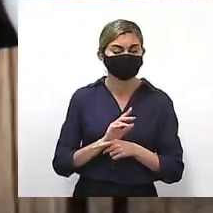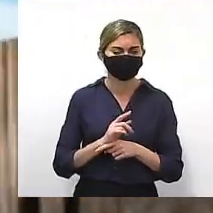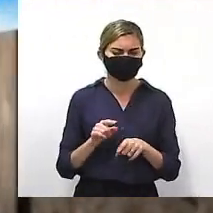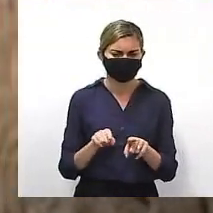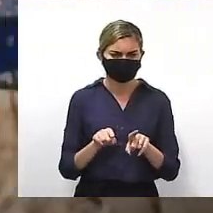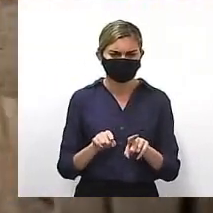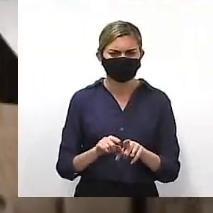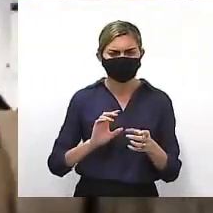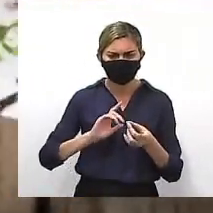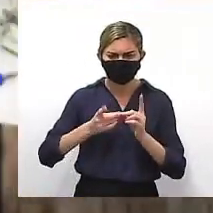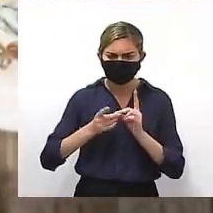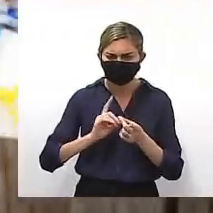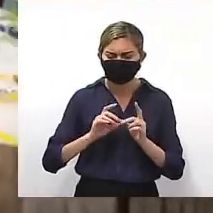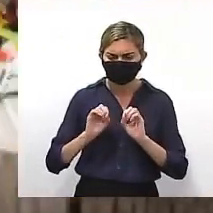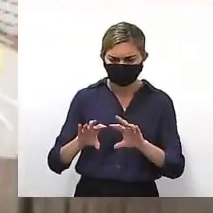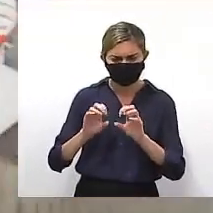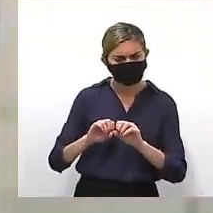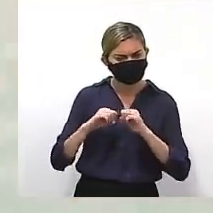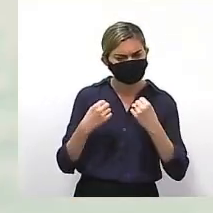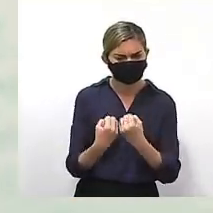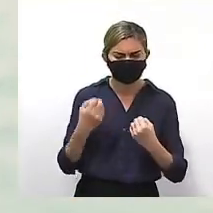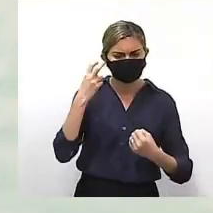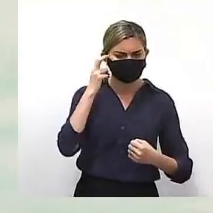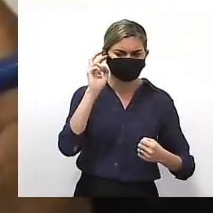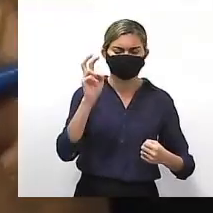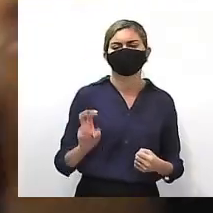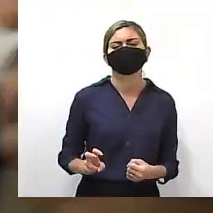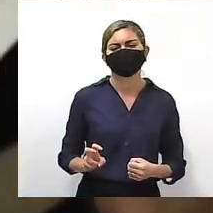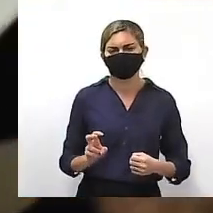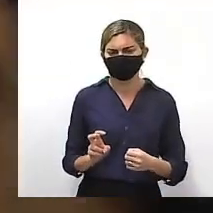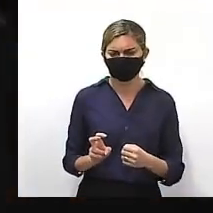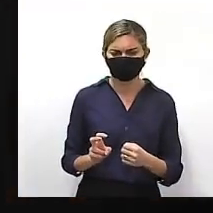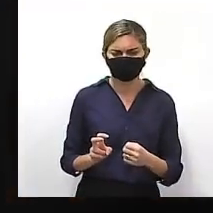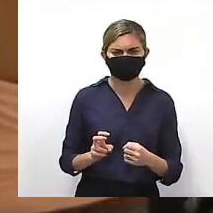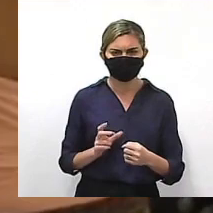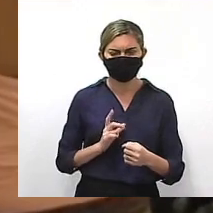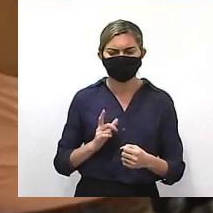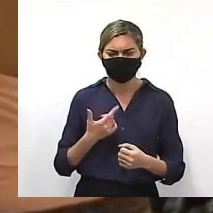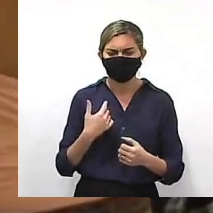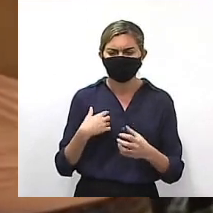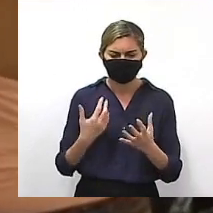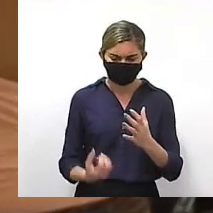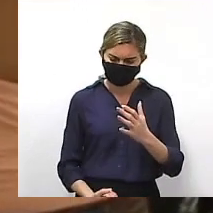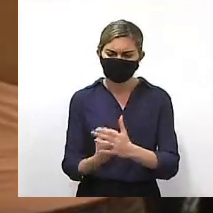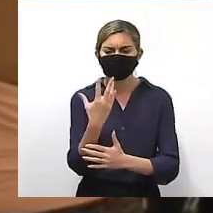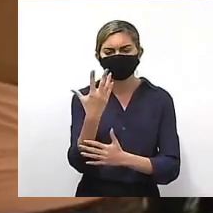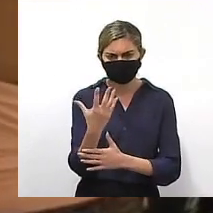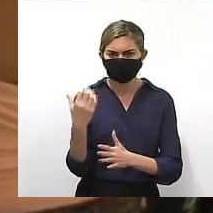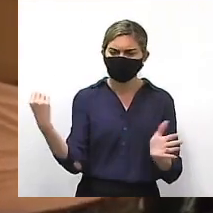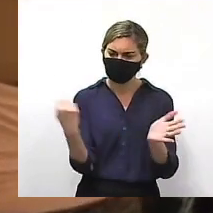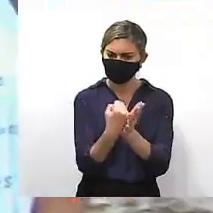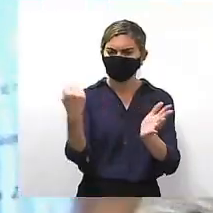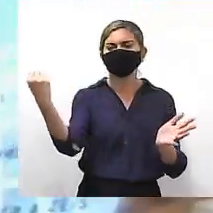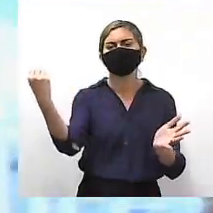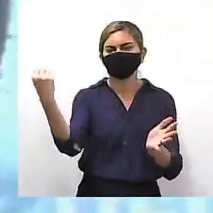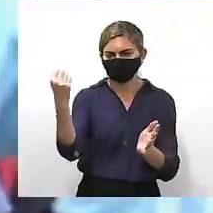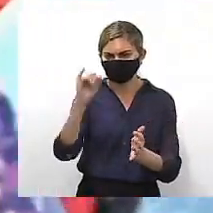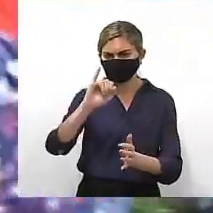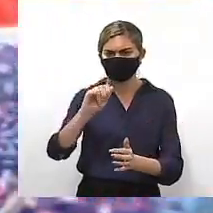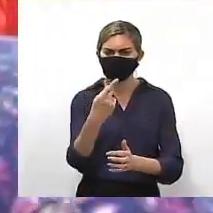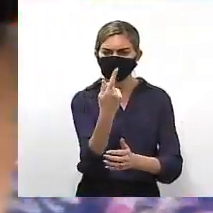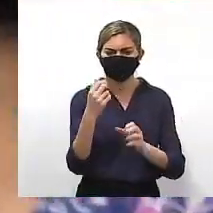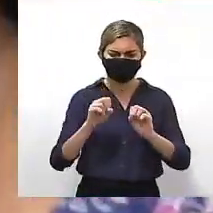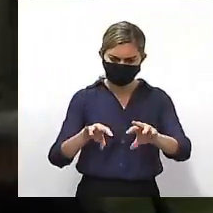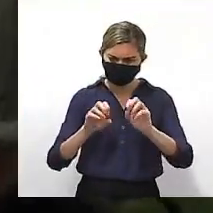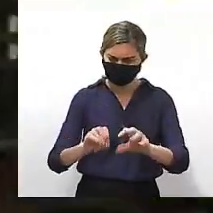eles, oficinas socioeducativas e culturais, de onde saiu a criação da logomarca da ilha,